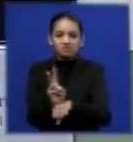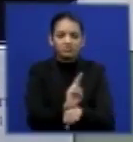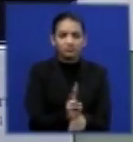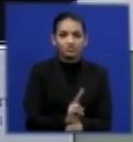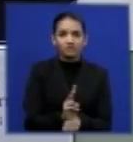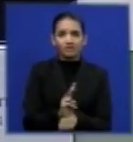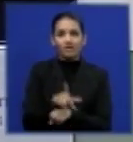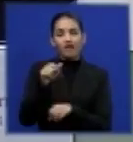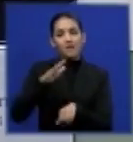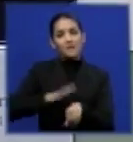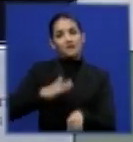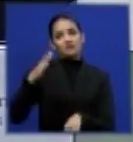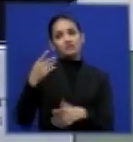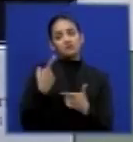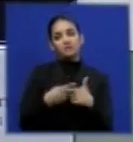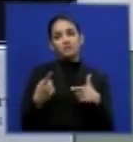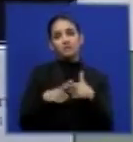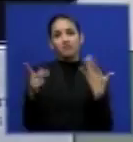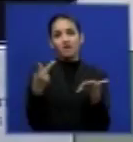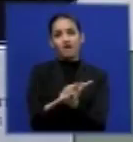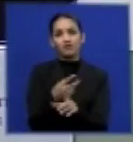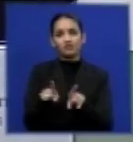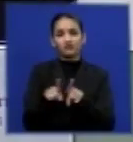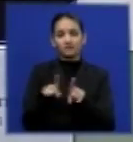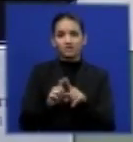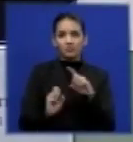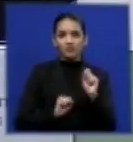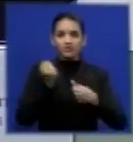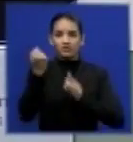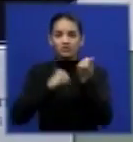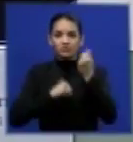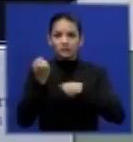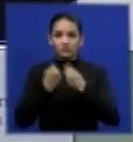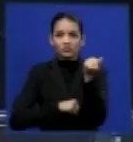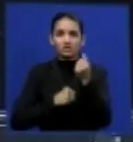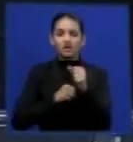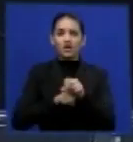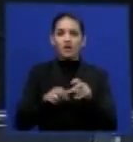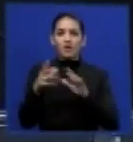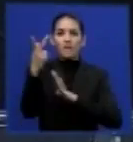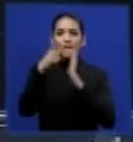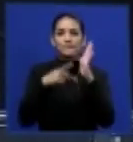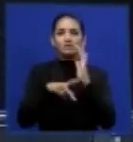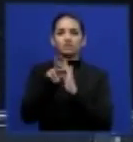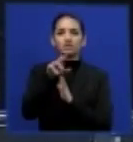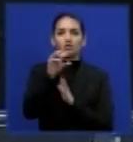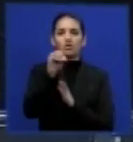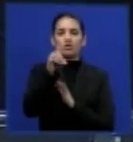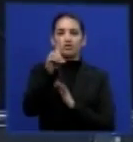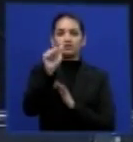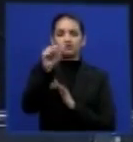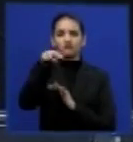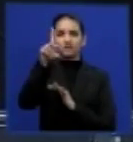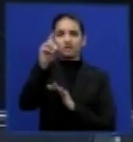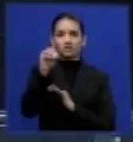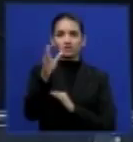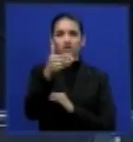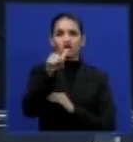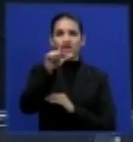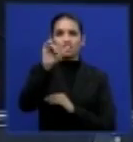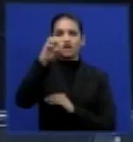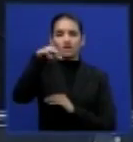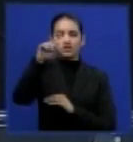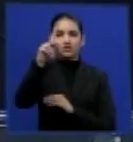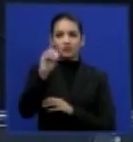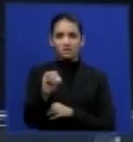maiores bandeiras da indústria de remoldados que é o Projeto rodando Limpo eh só que no entorno das sementeiras não existe qualquer estudo de